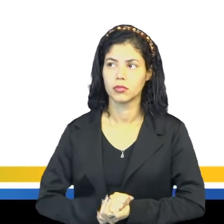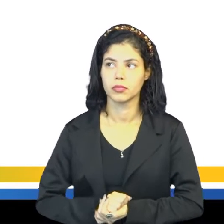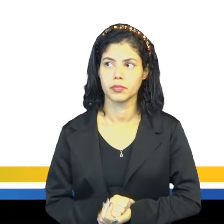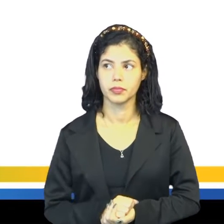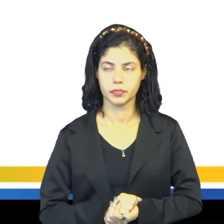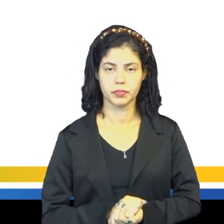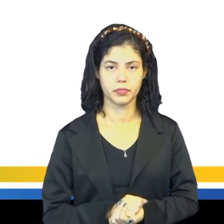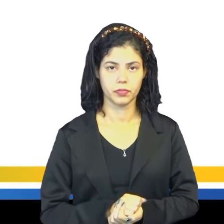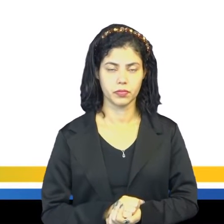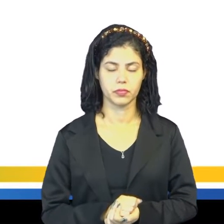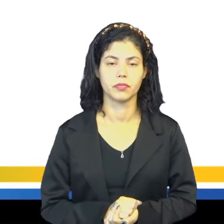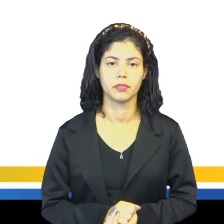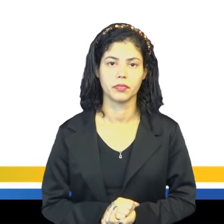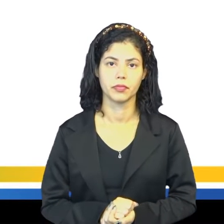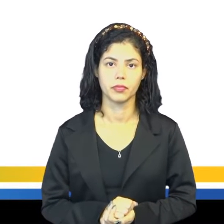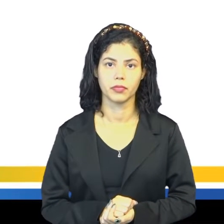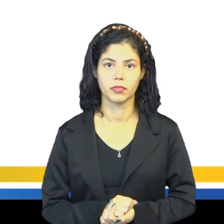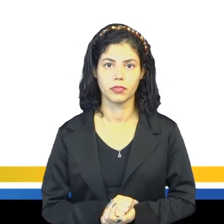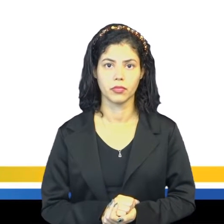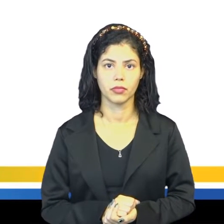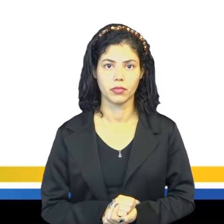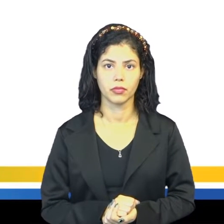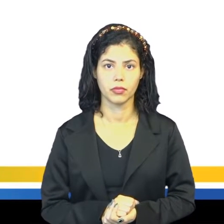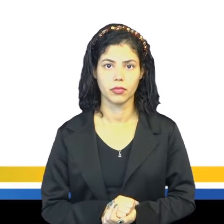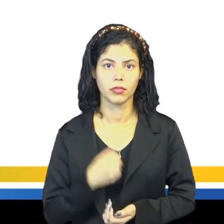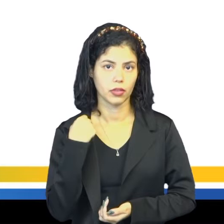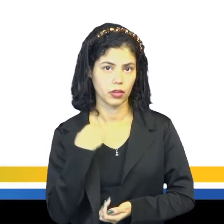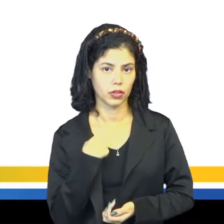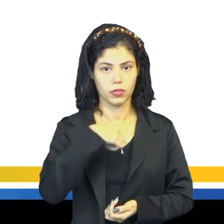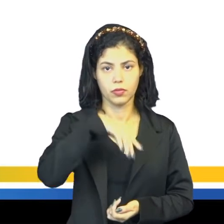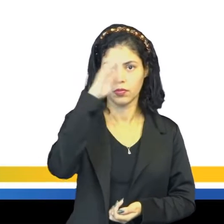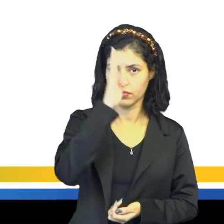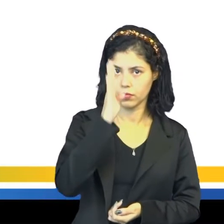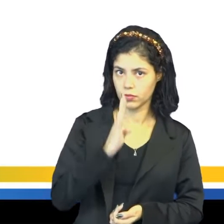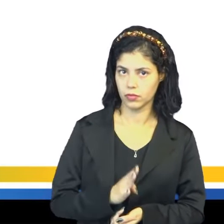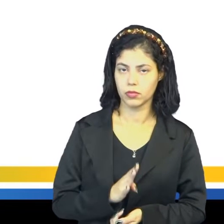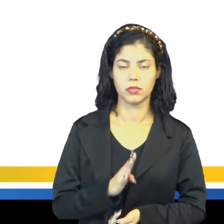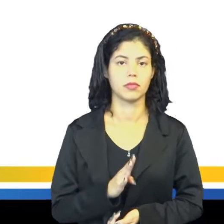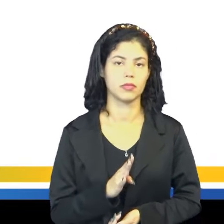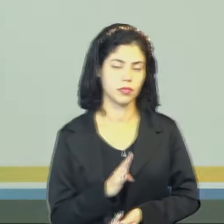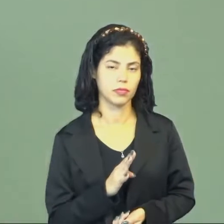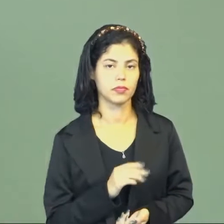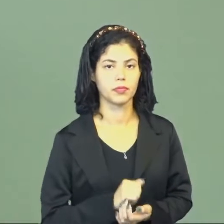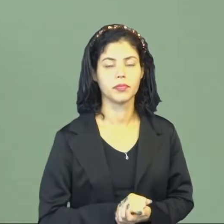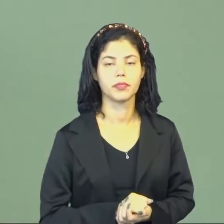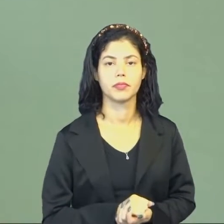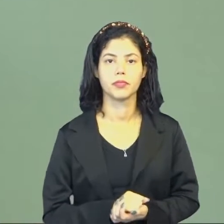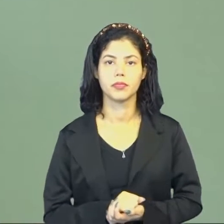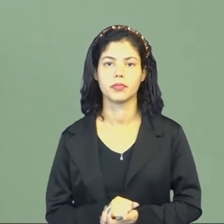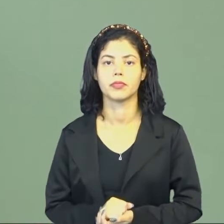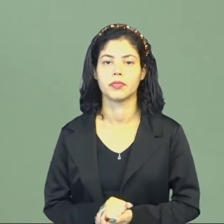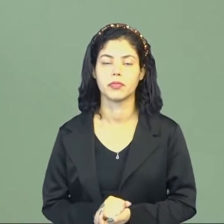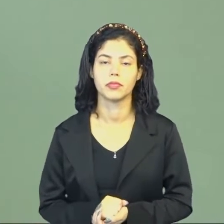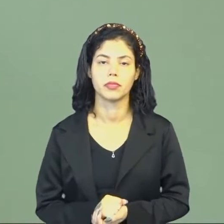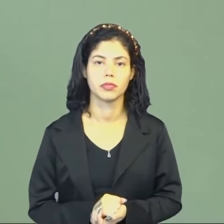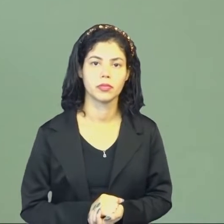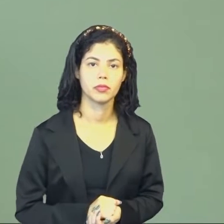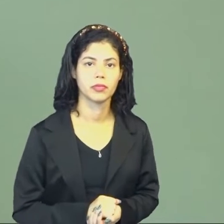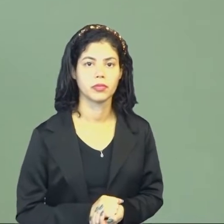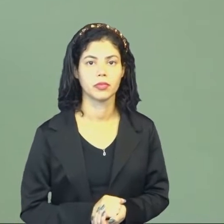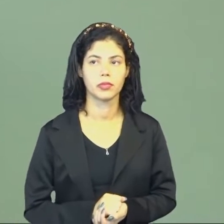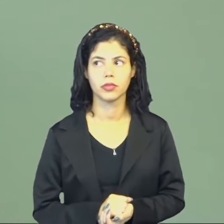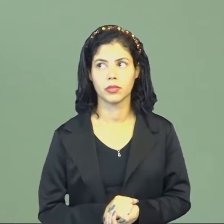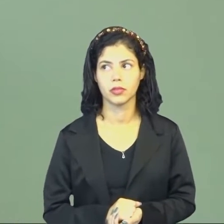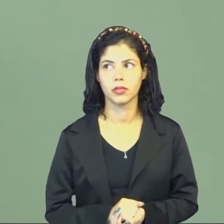temos I am Brazilian. Eu sou brasileiro ou brasileira, ok? Próximo,